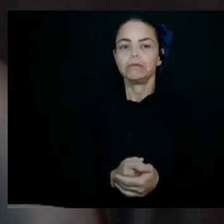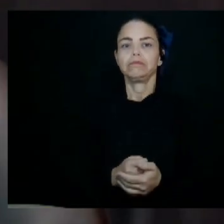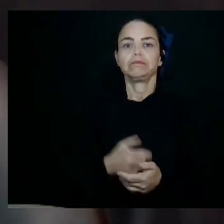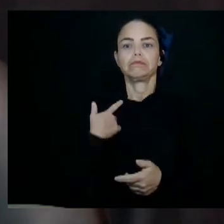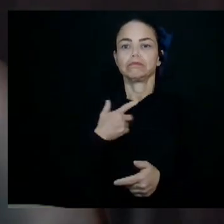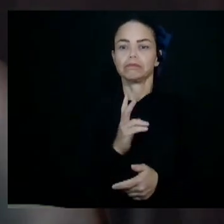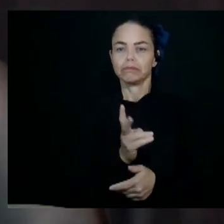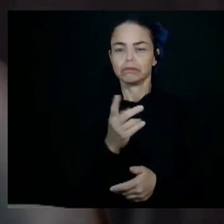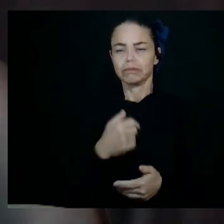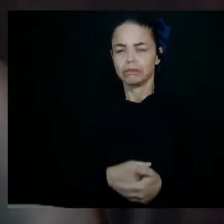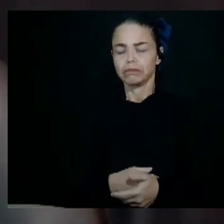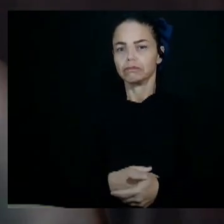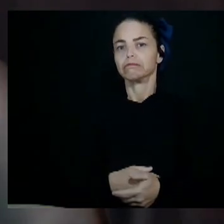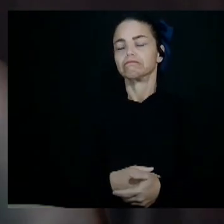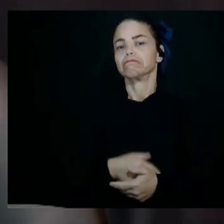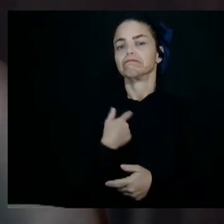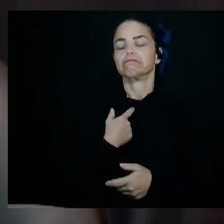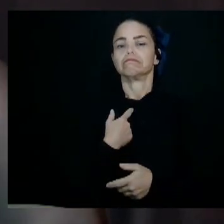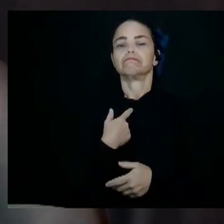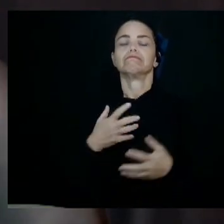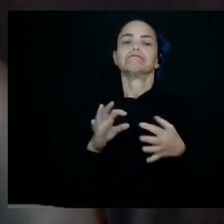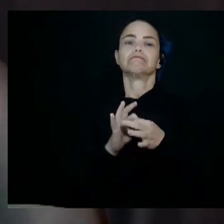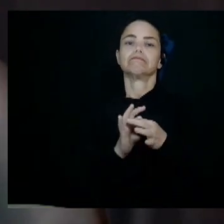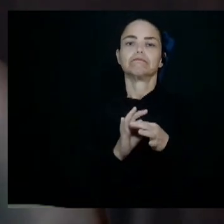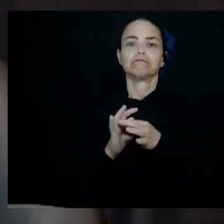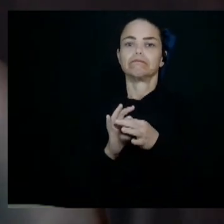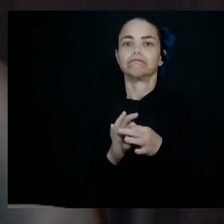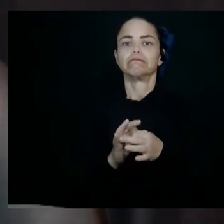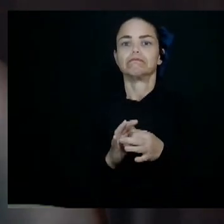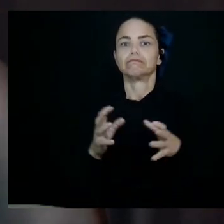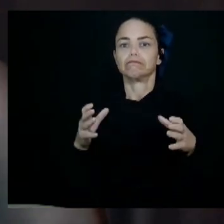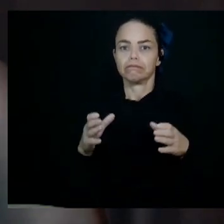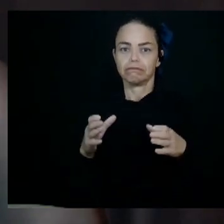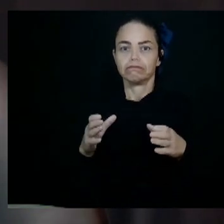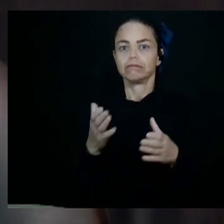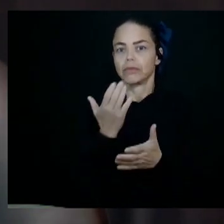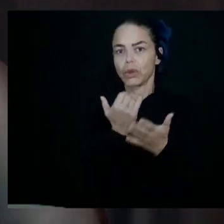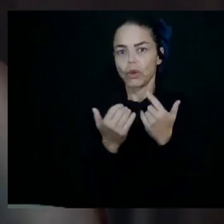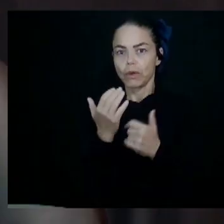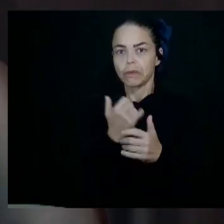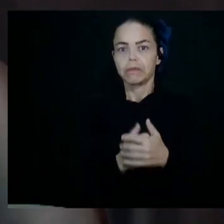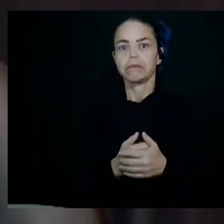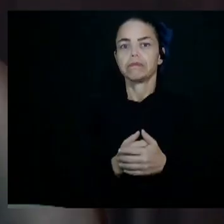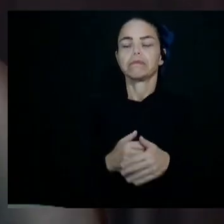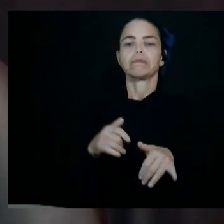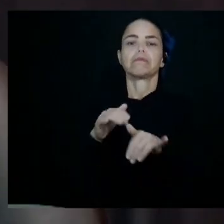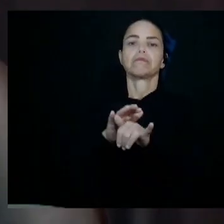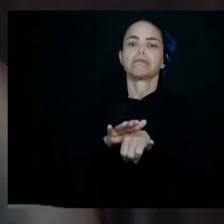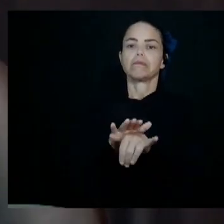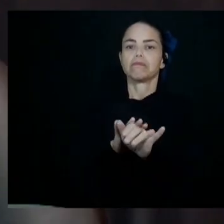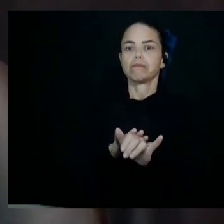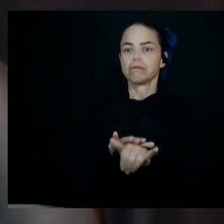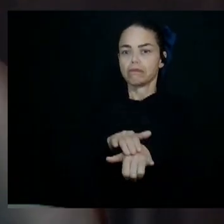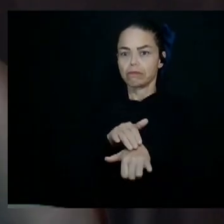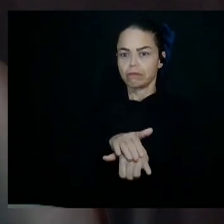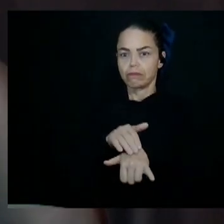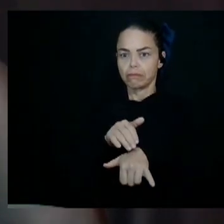vou em alguma confraternização. Eu levo alguma coisa vegana para as pessoas provarem. Eu